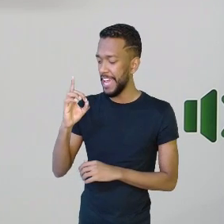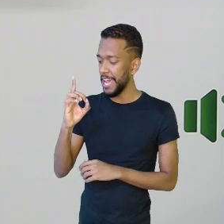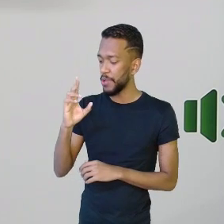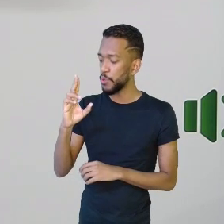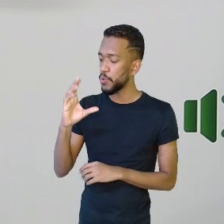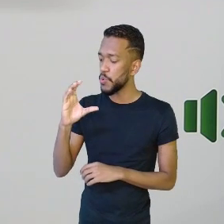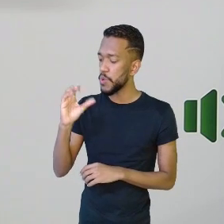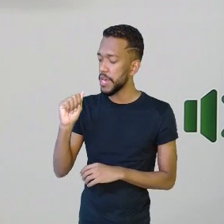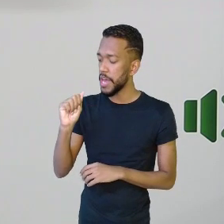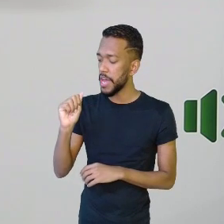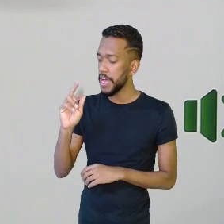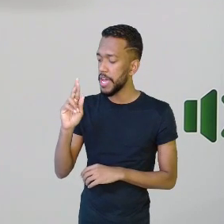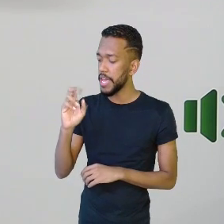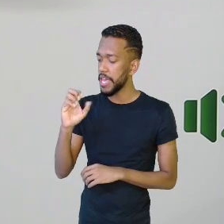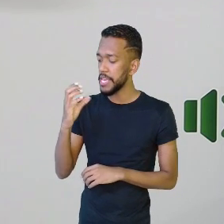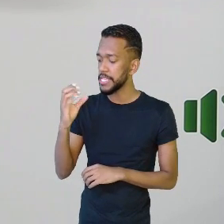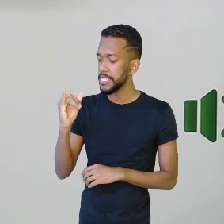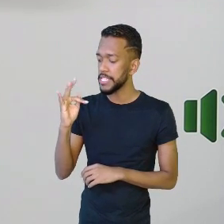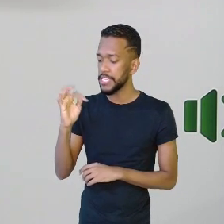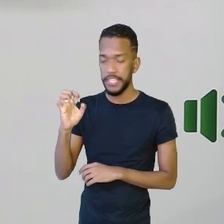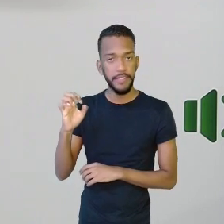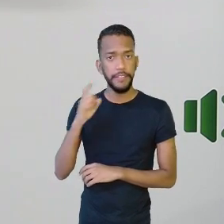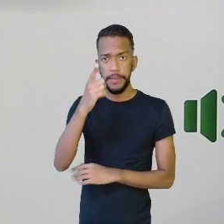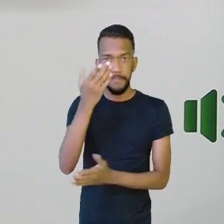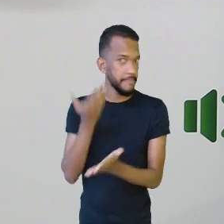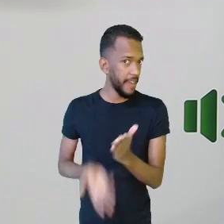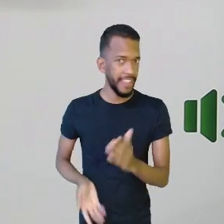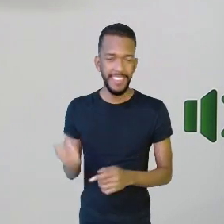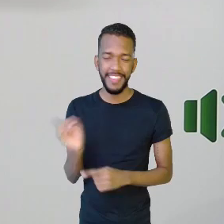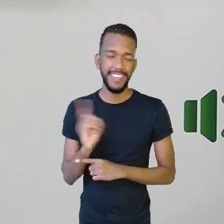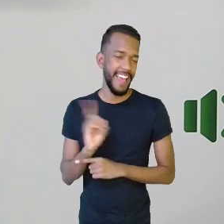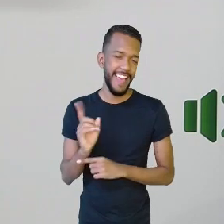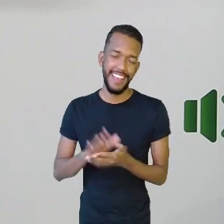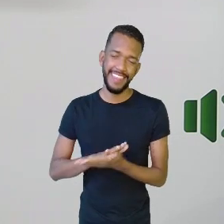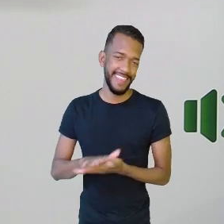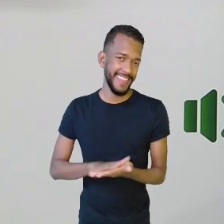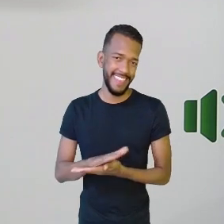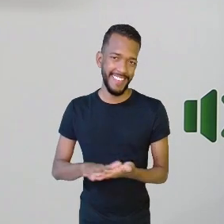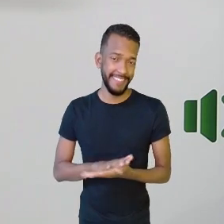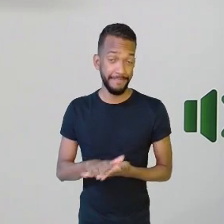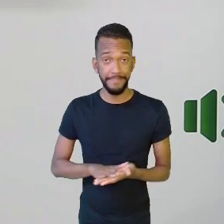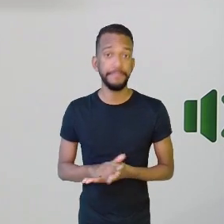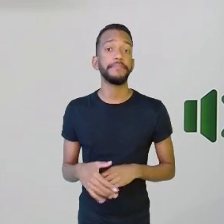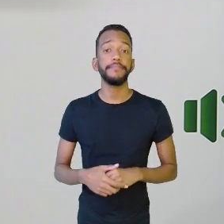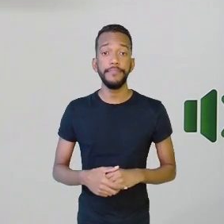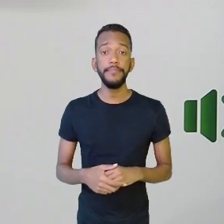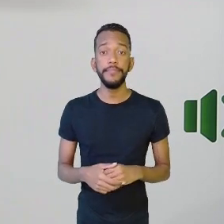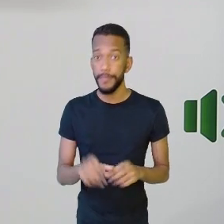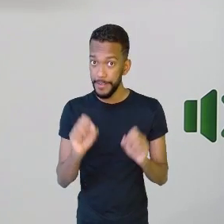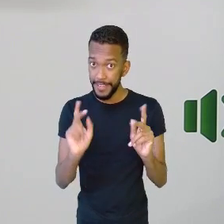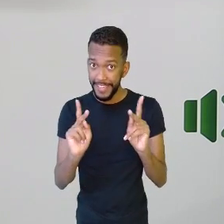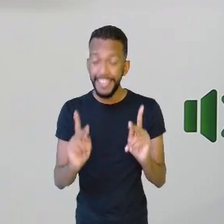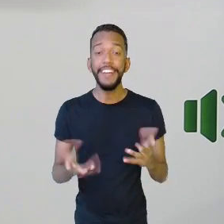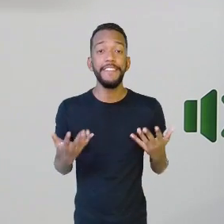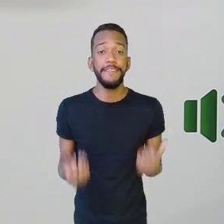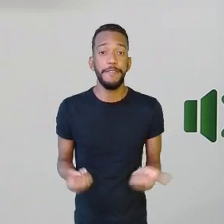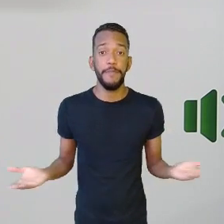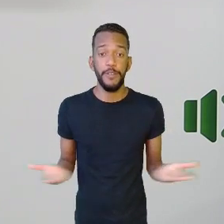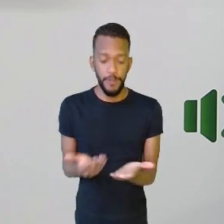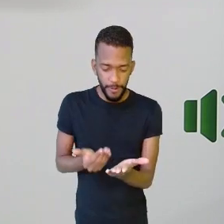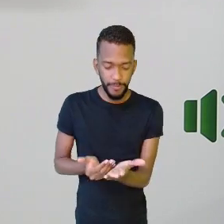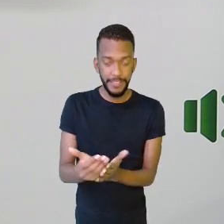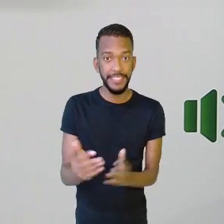as aulas, sem perder nada. Tá bom assim? E para começarmos o nosso